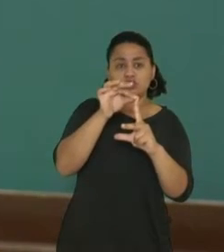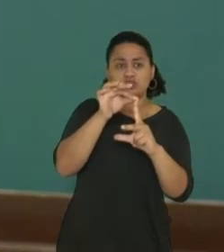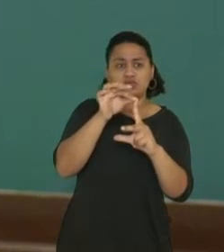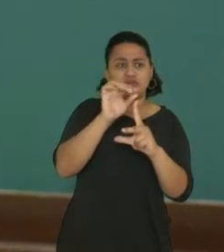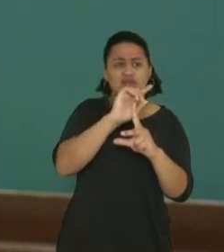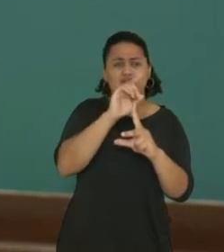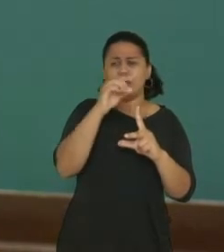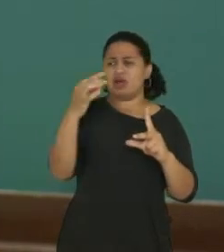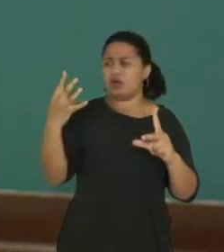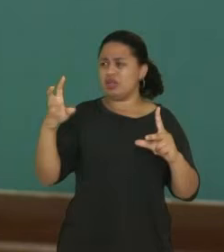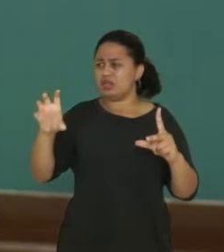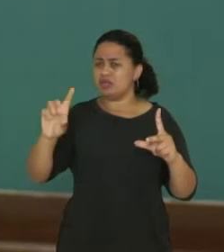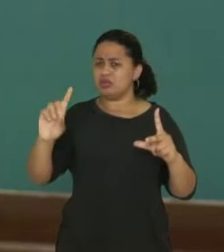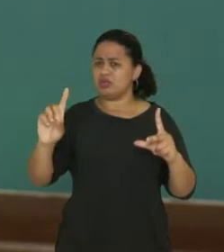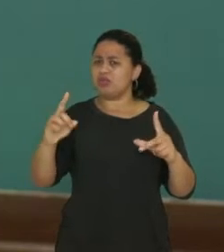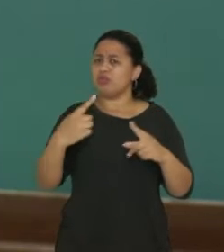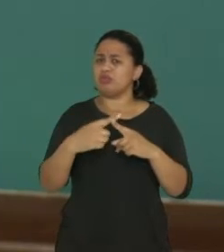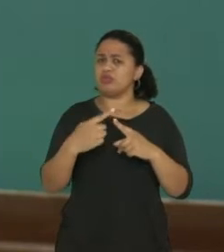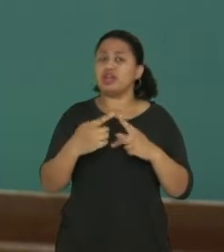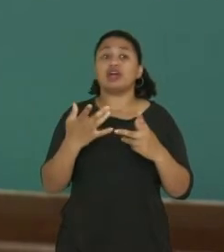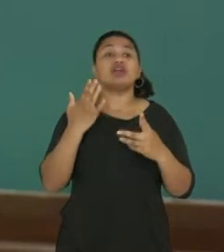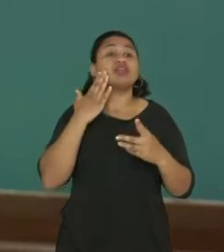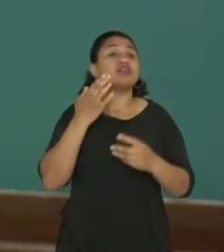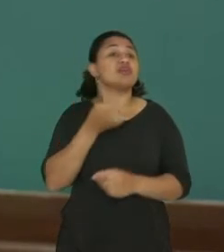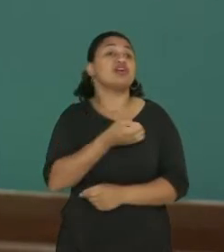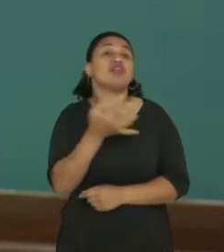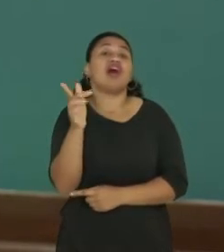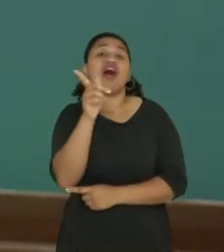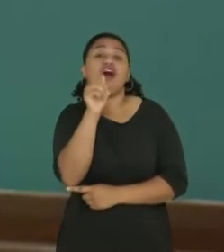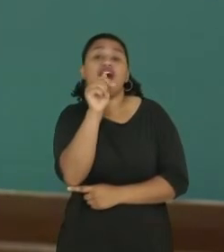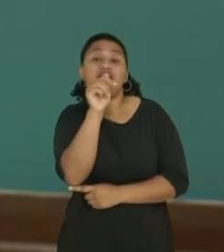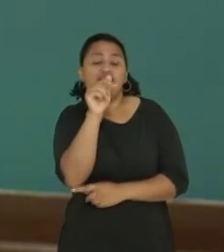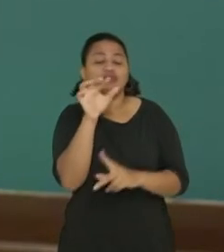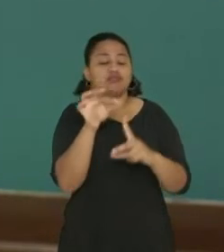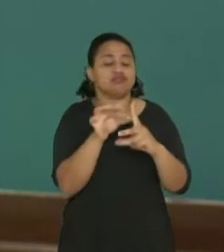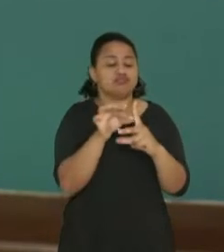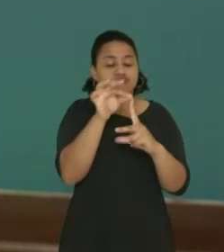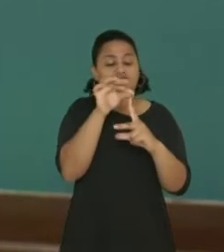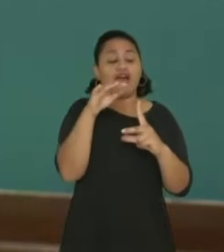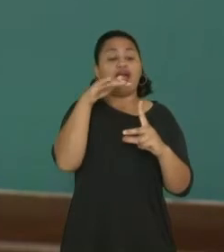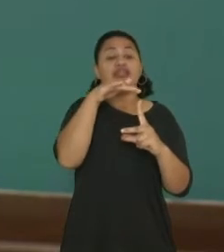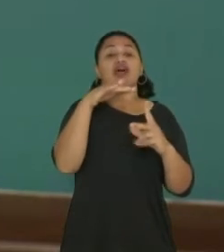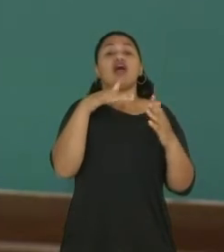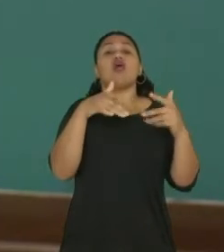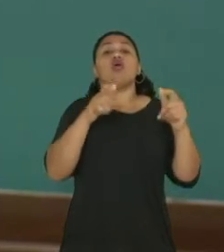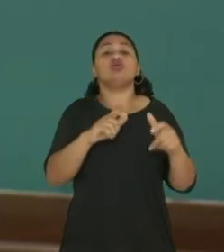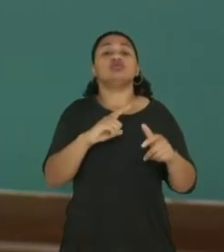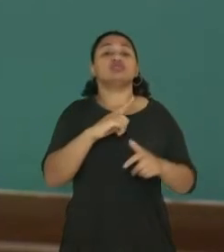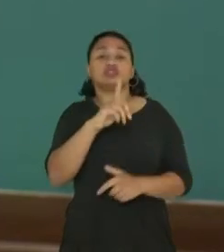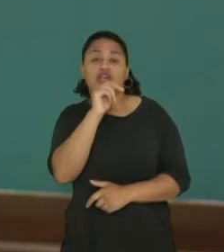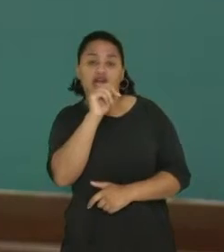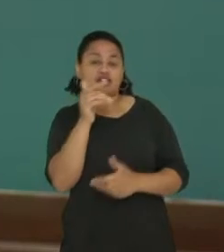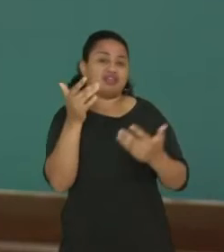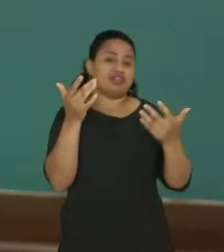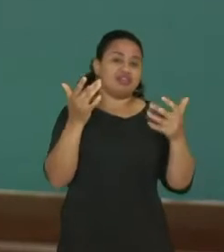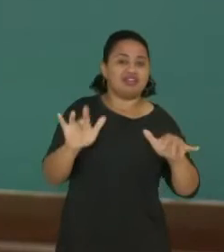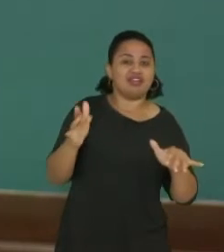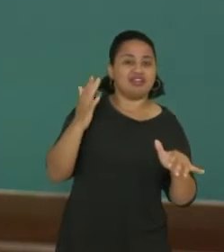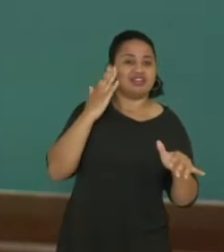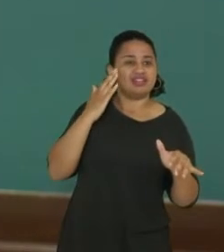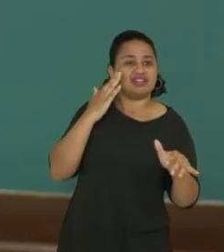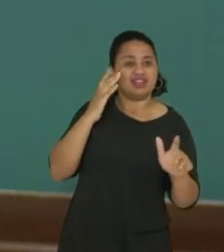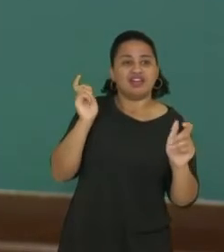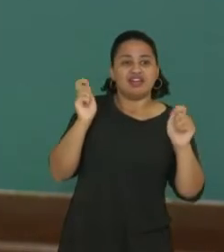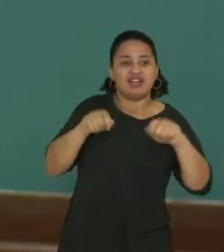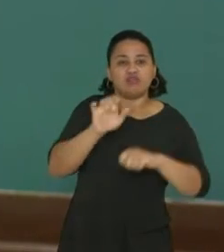eu não vou usar essa altura? Porque eu quero saber a quantidade de água, então eu tenho que olhar a altura de água que tem nesse aquário. Eu não quero saber a